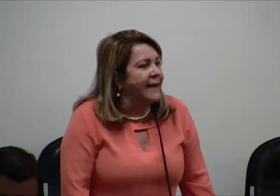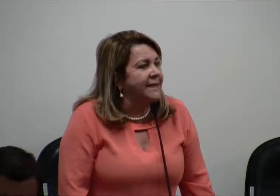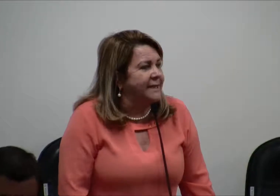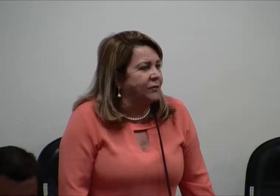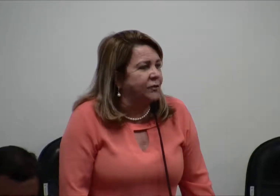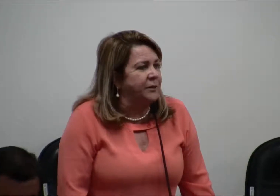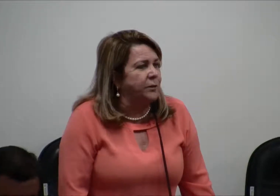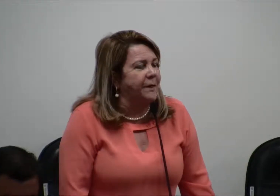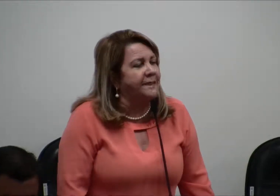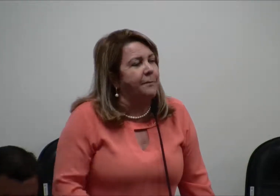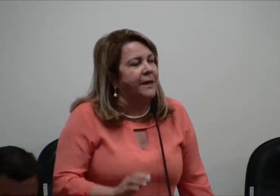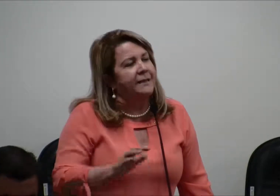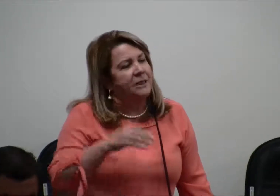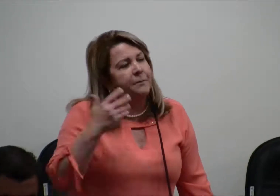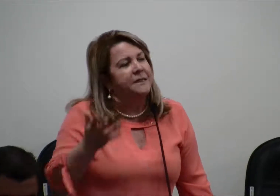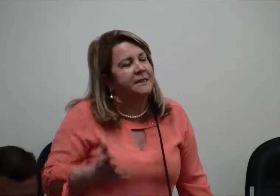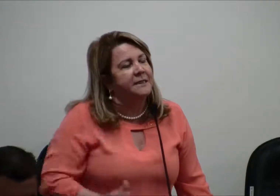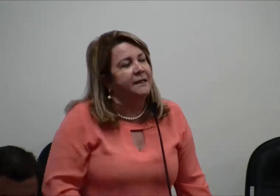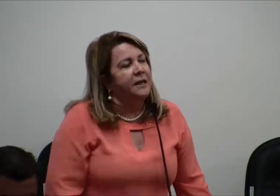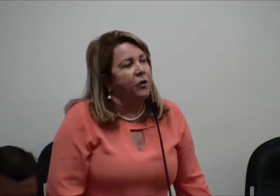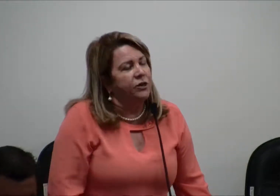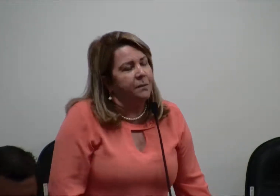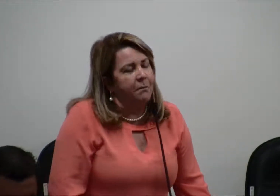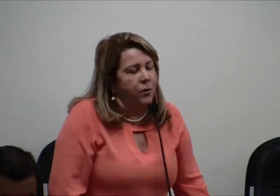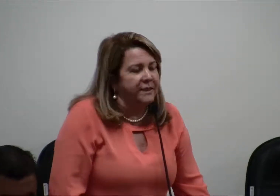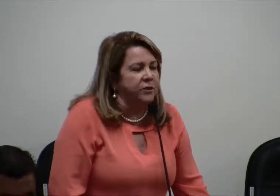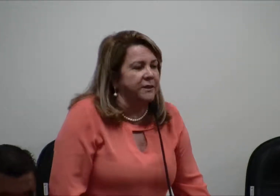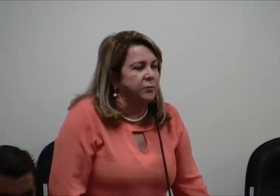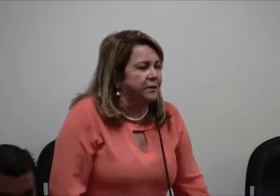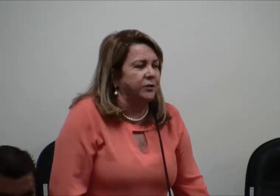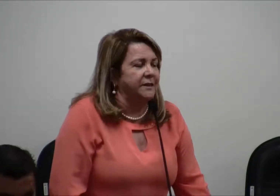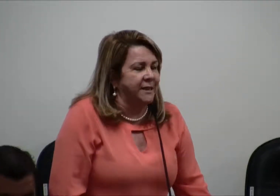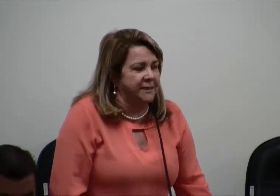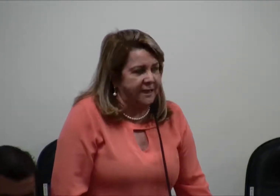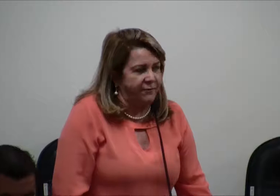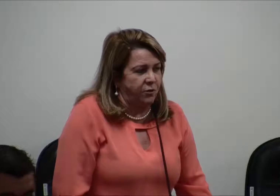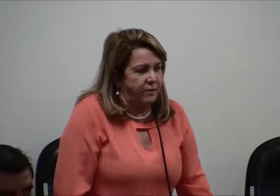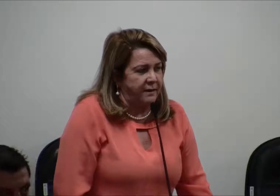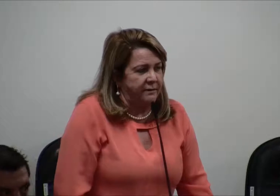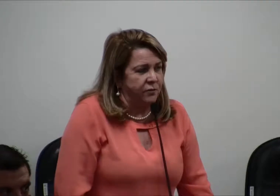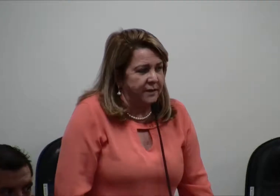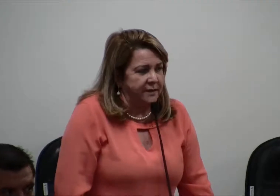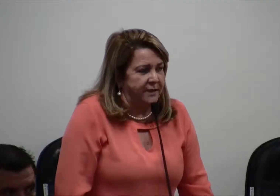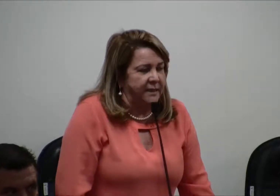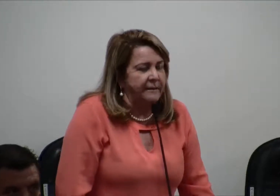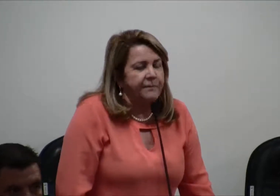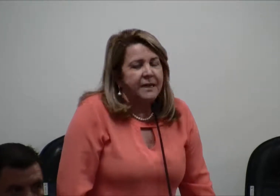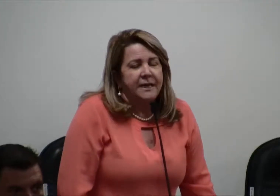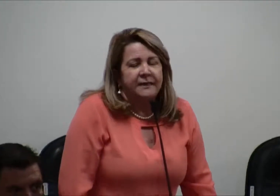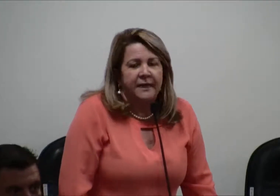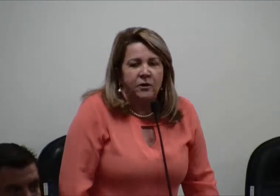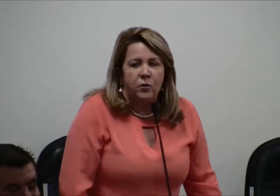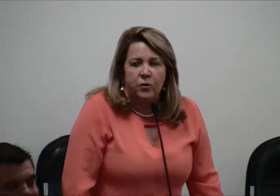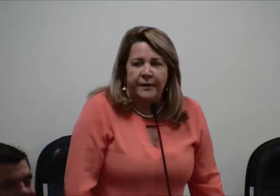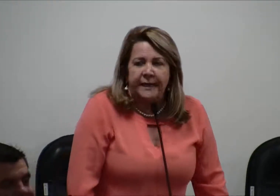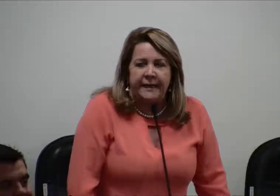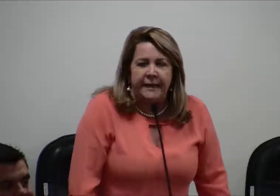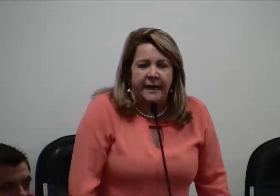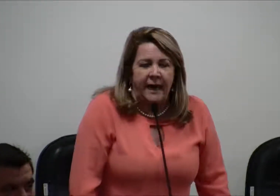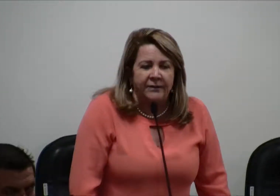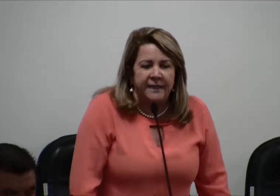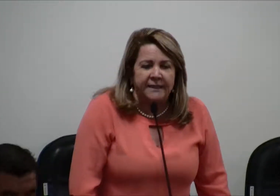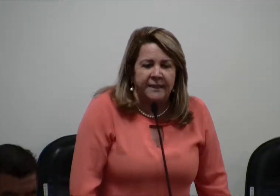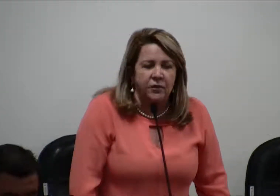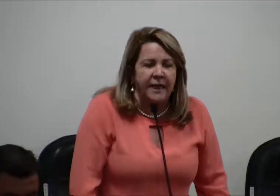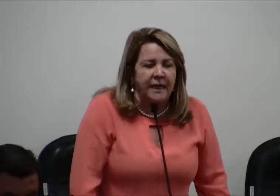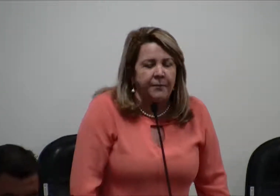em evidência, quando começou a perceber, saiu uma pesquisa onde muitos adolescentes estavam com a doença, né? Então,